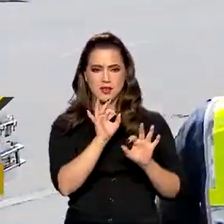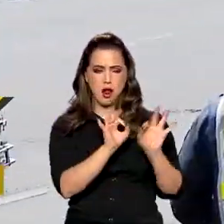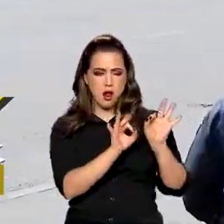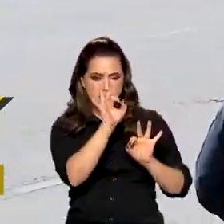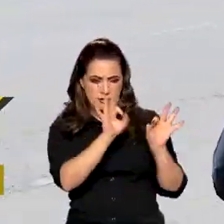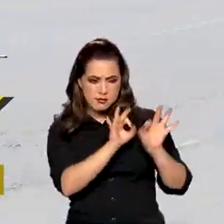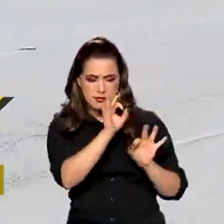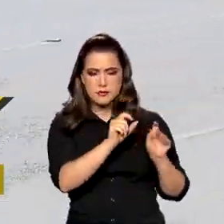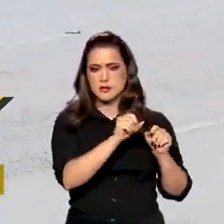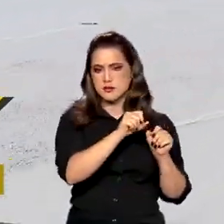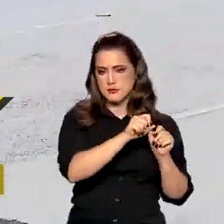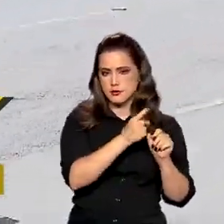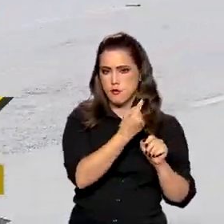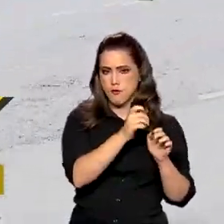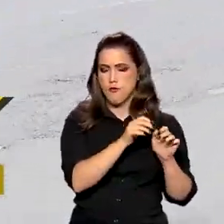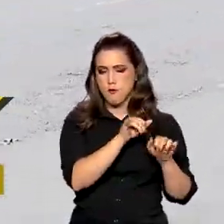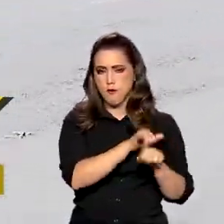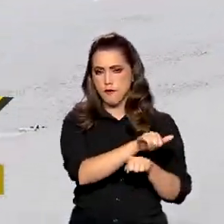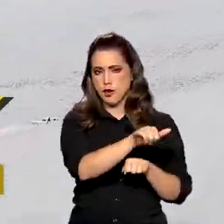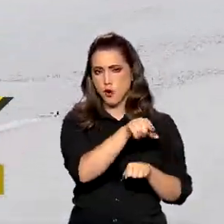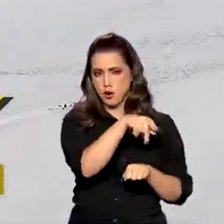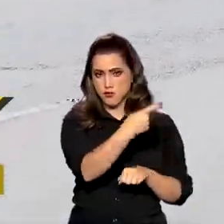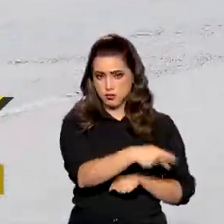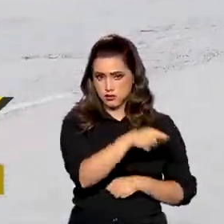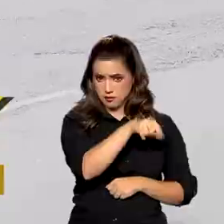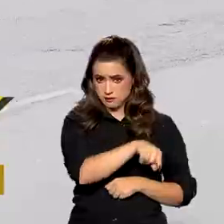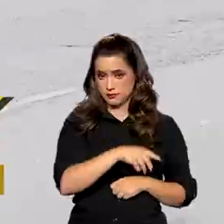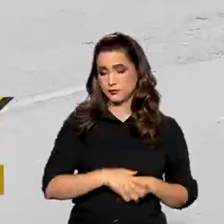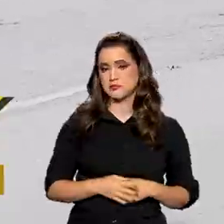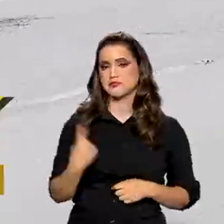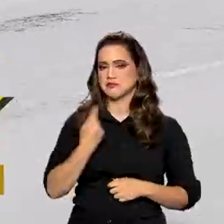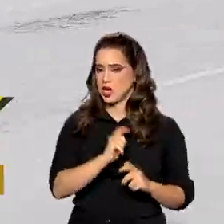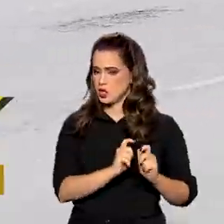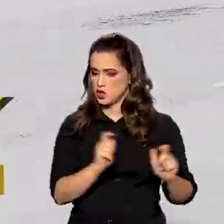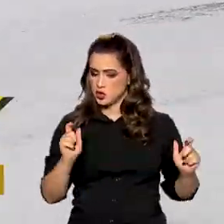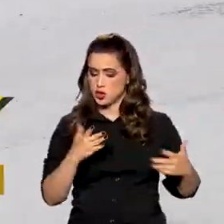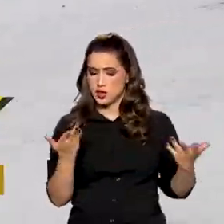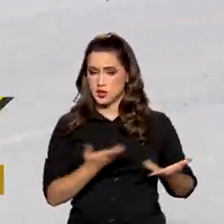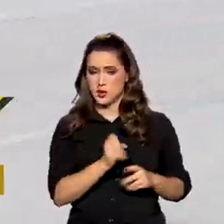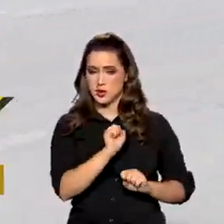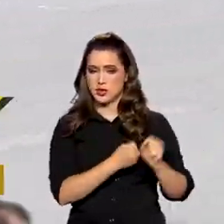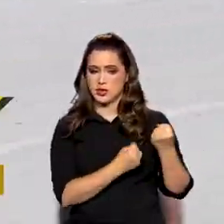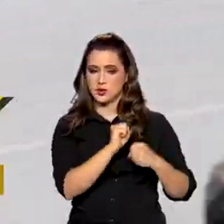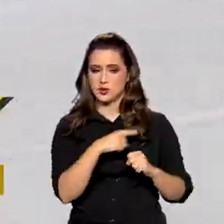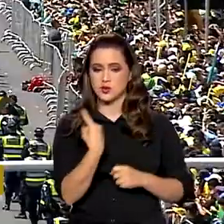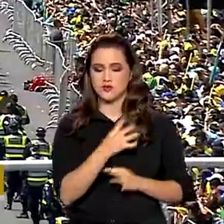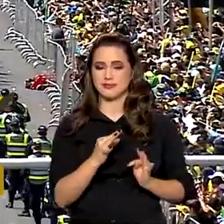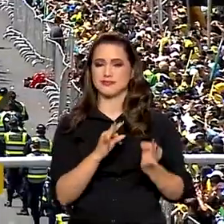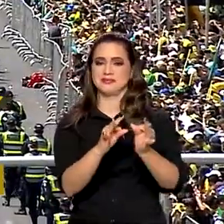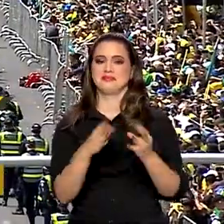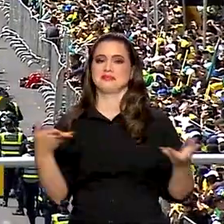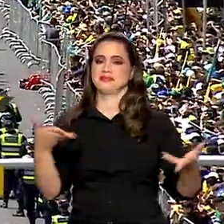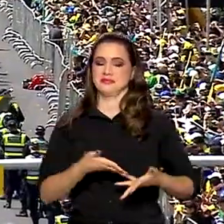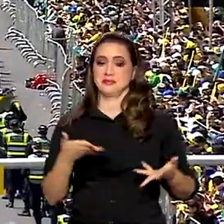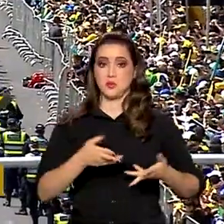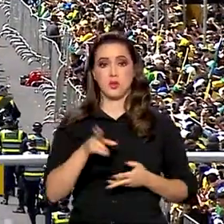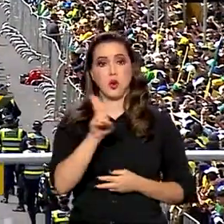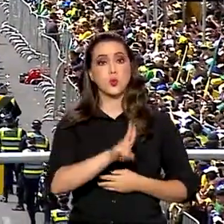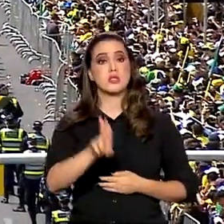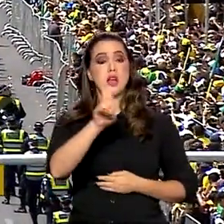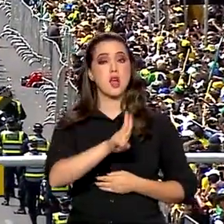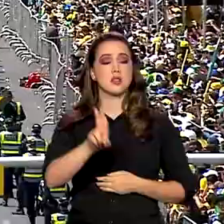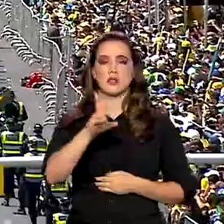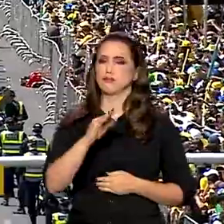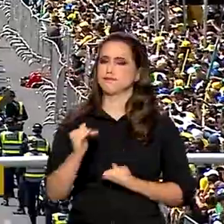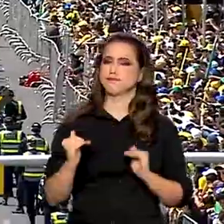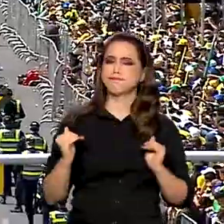dessa aeronave. Enfim, nós crescemos muito na indústria aeronáutica e nossas tecnologias hoje são